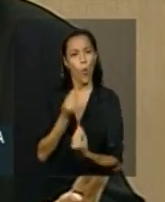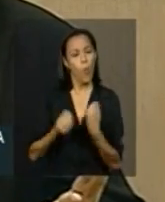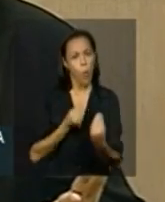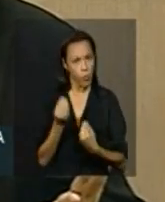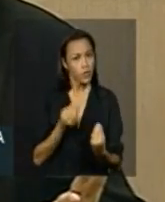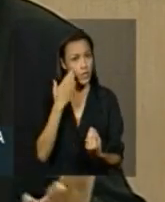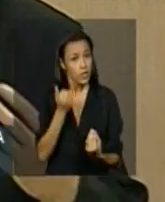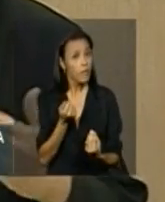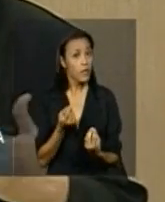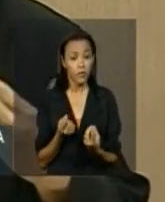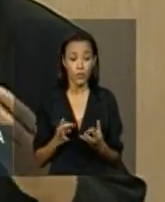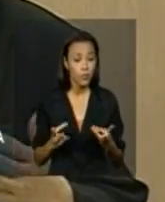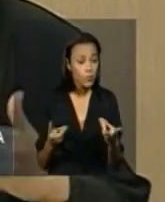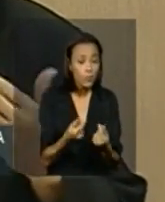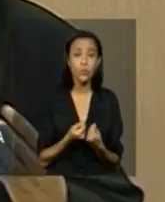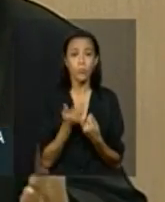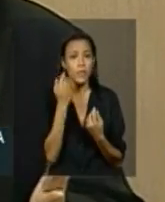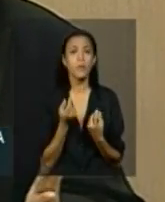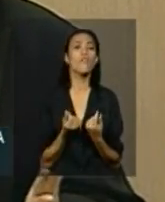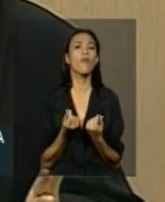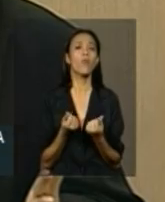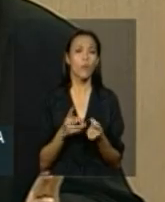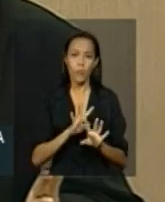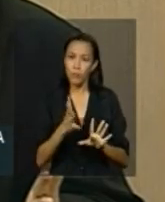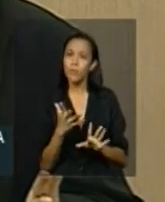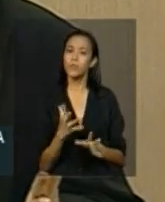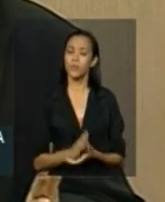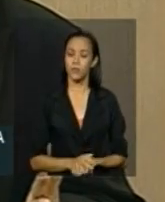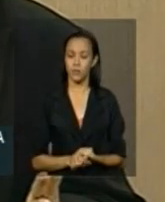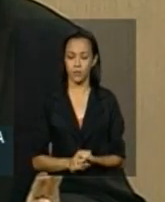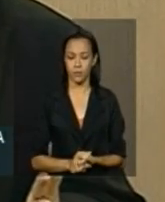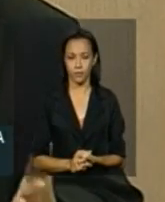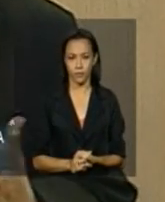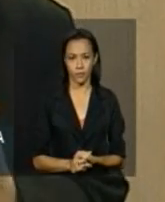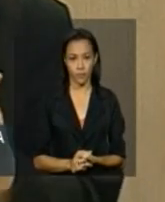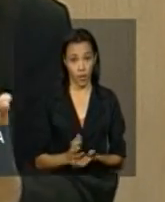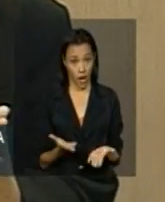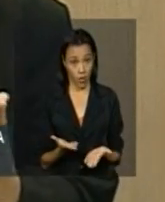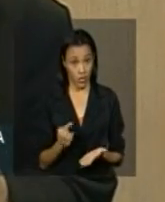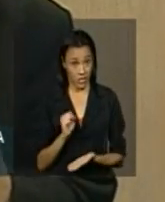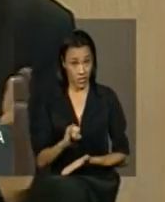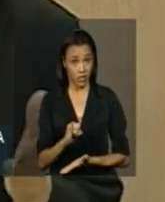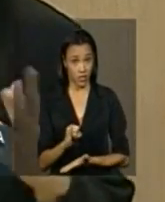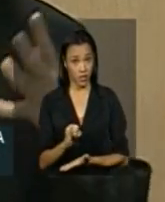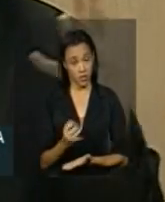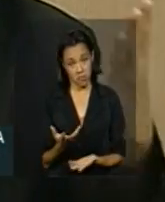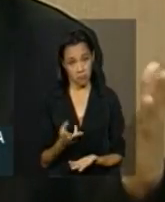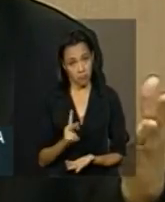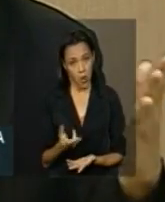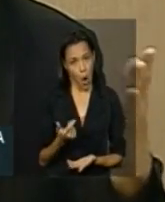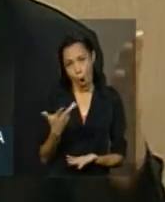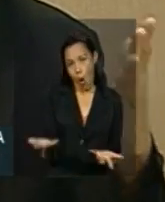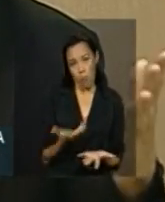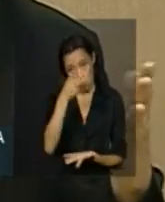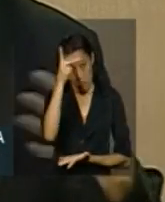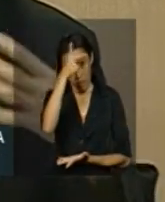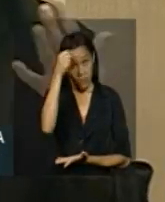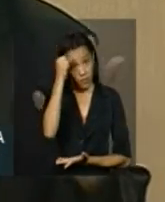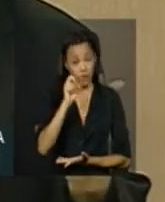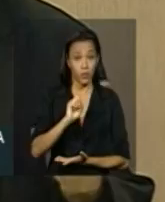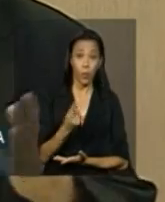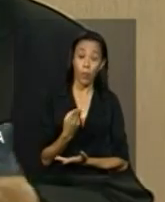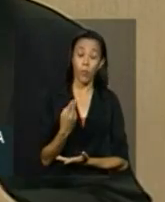sobre o mecanismo os procedimentos e o modelo de gestão de R só no Brasil agora se eventualmente algum prefeito ou